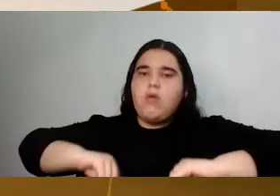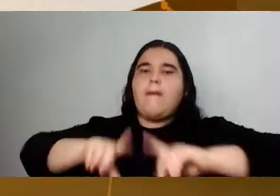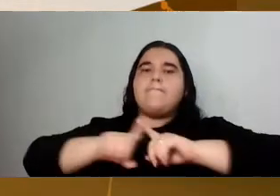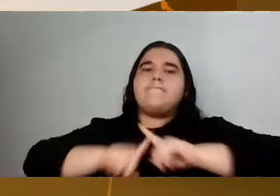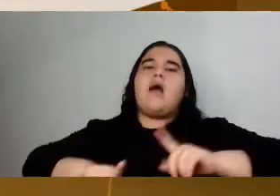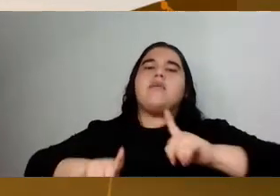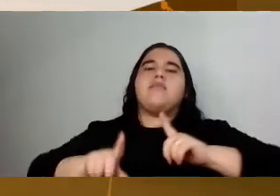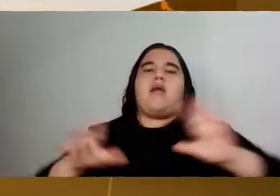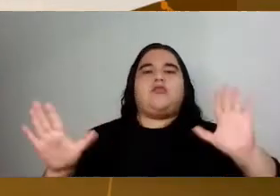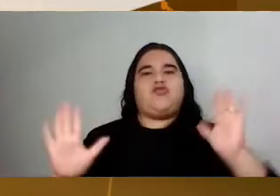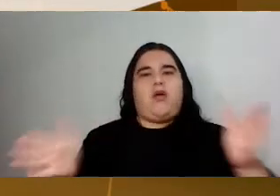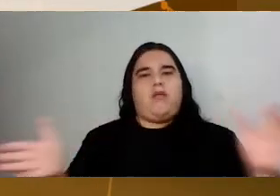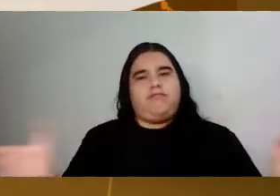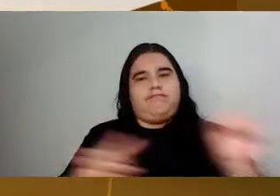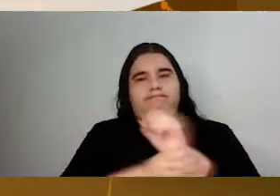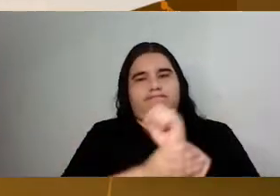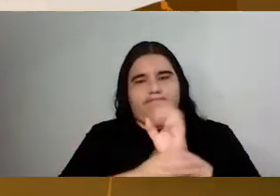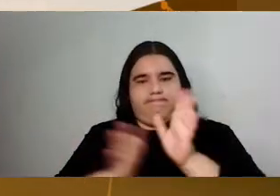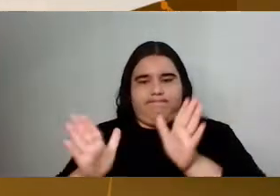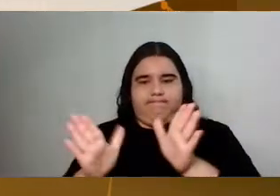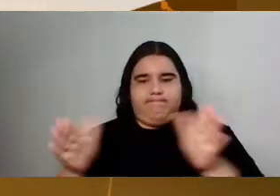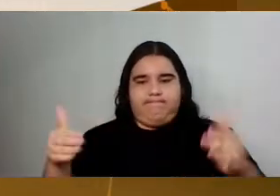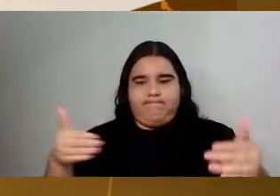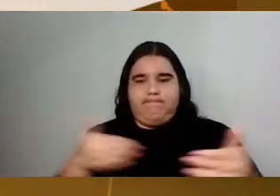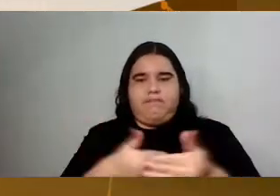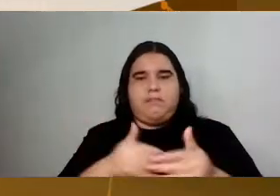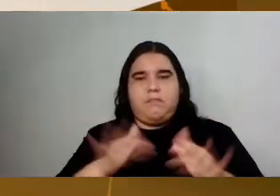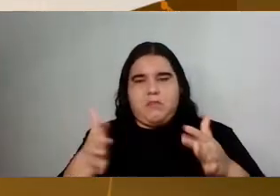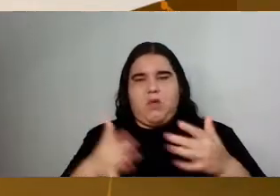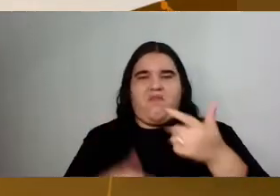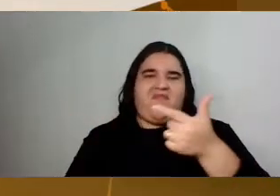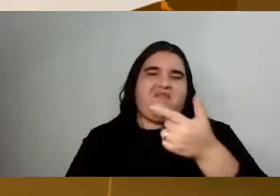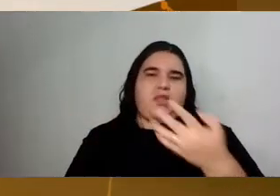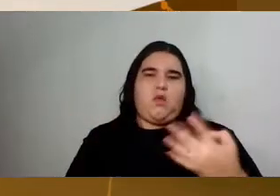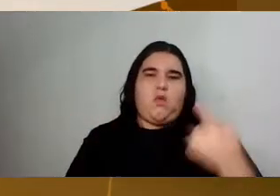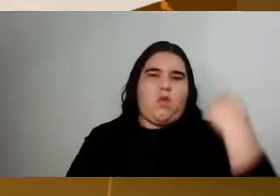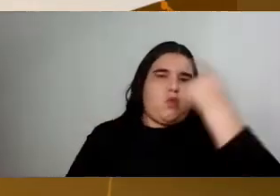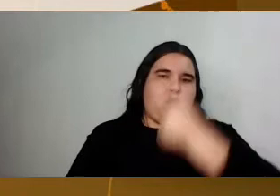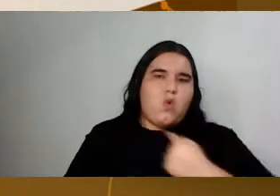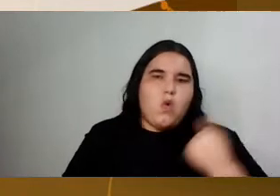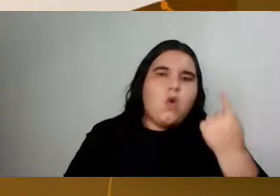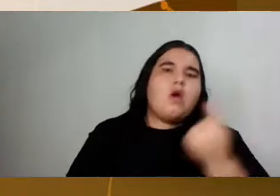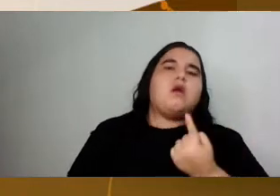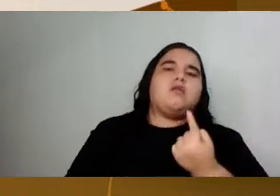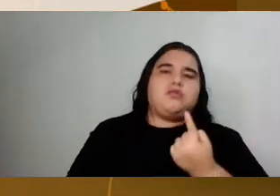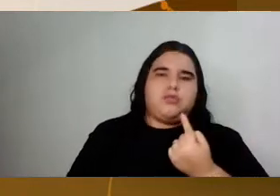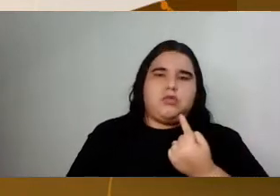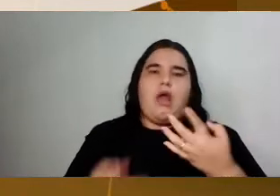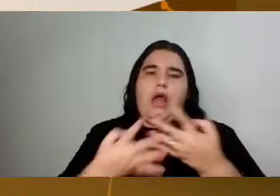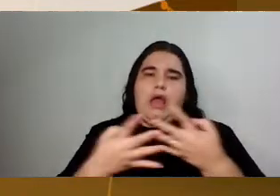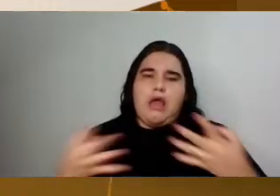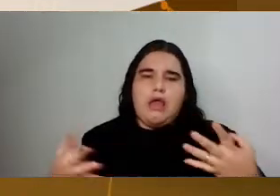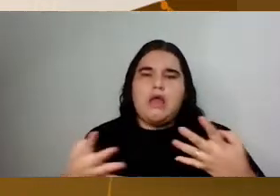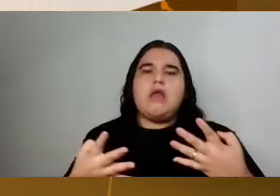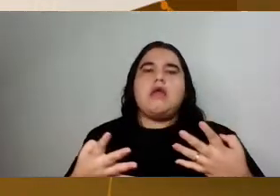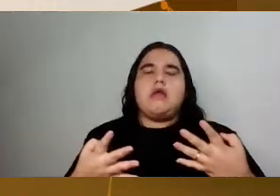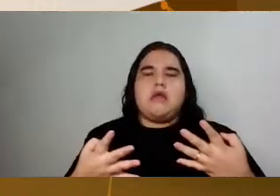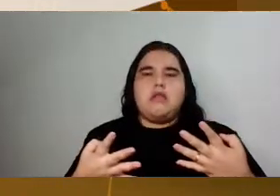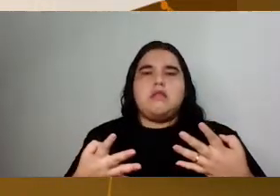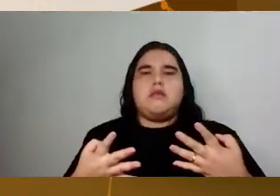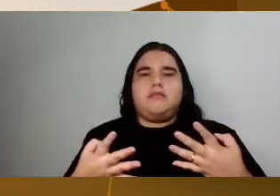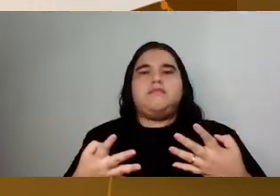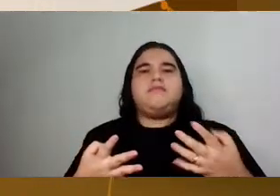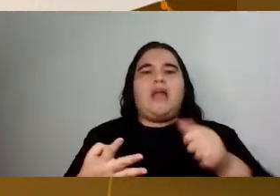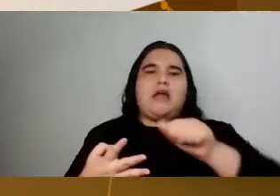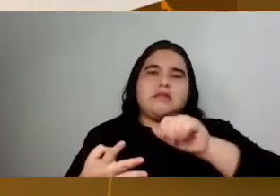alimentação dela por em torno de 24 horas, né? Na especificação do procedimento de rede, o serviço auxiliar da subestação AC tem que